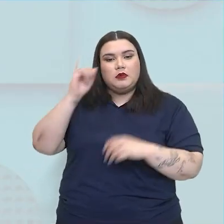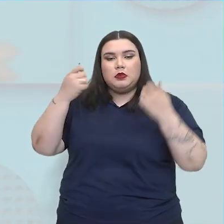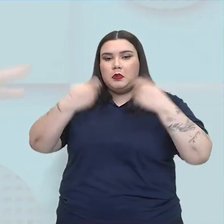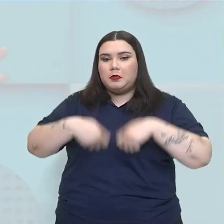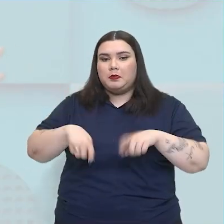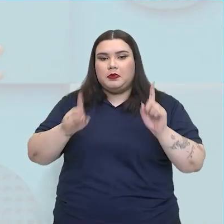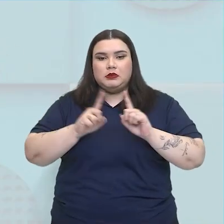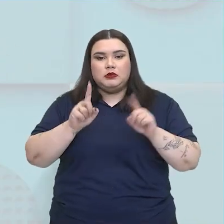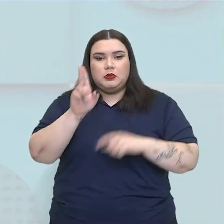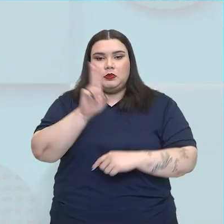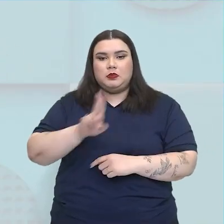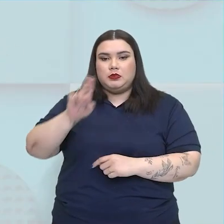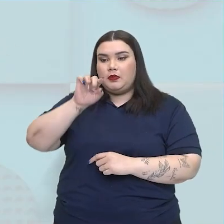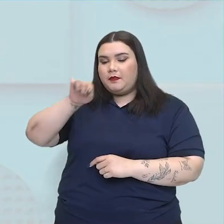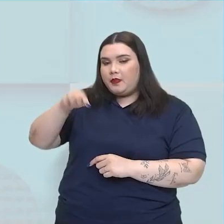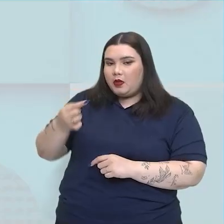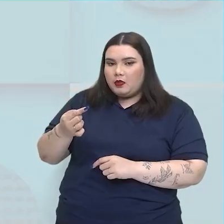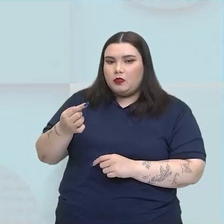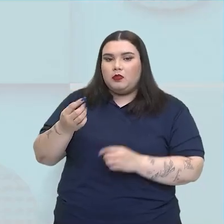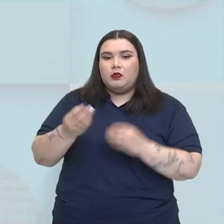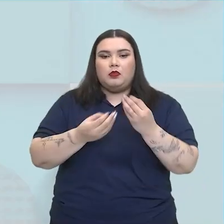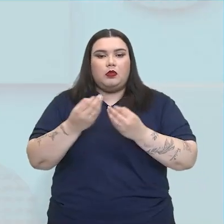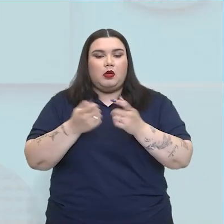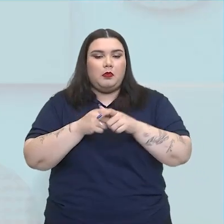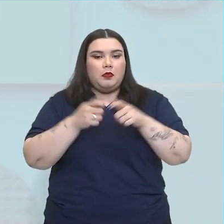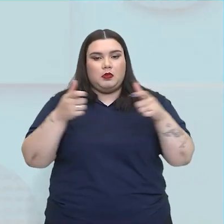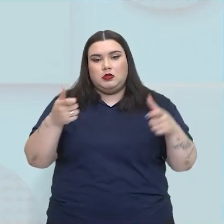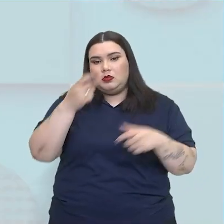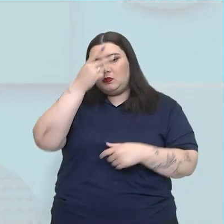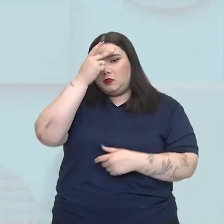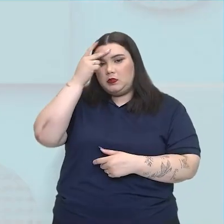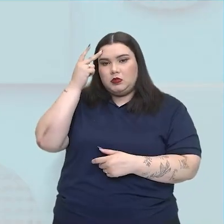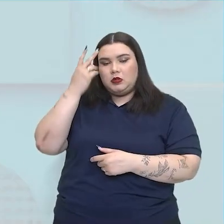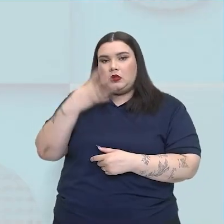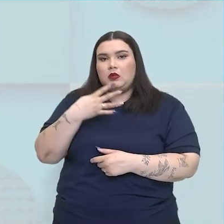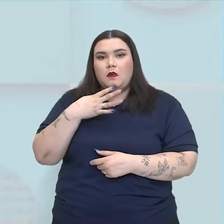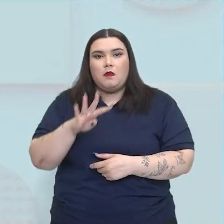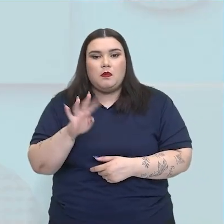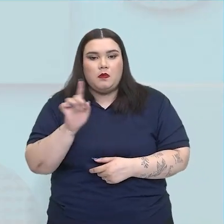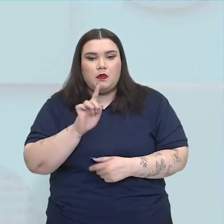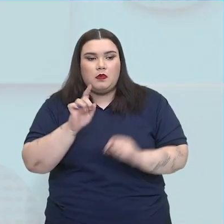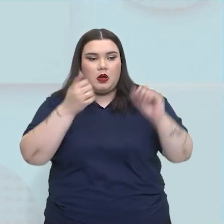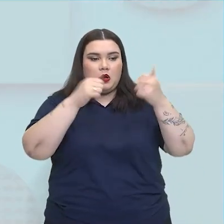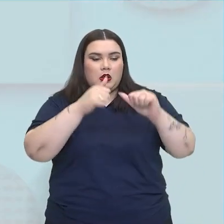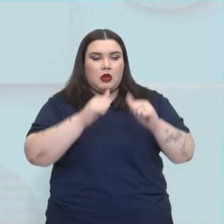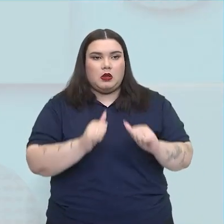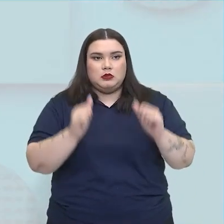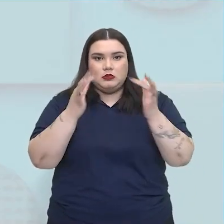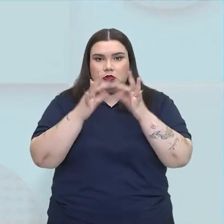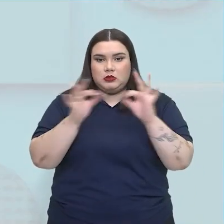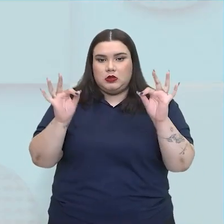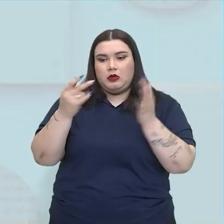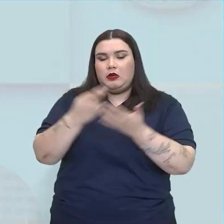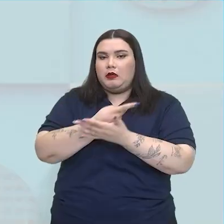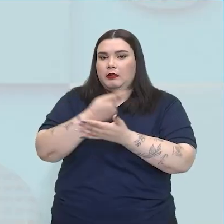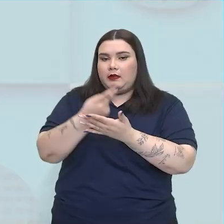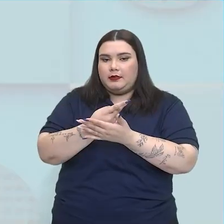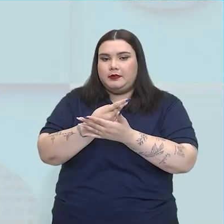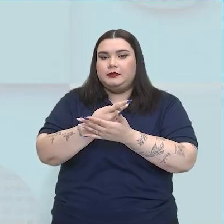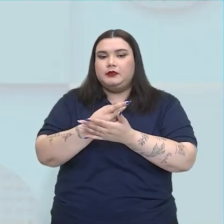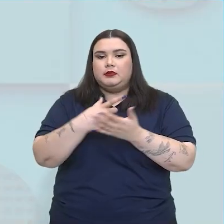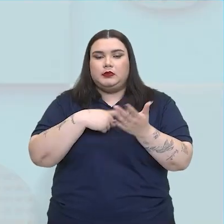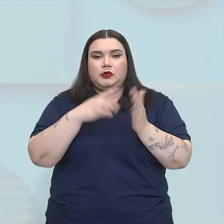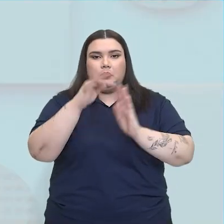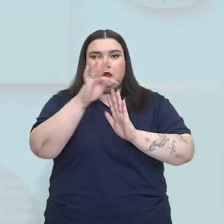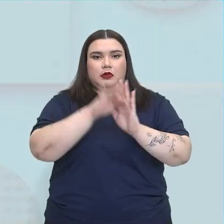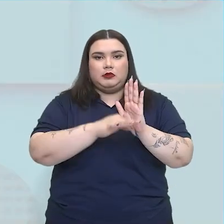situações em que não se usa a vírgula e que muitas pessoas, por não conhecerem análise sintática, erram quando estão